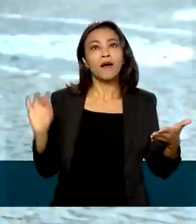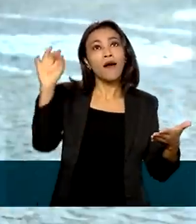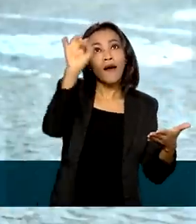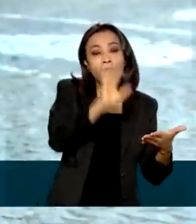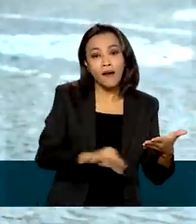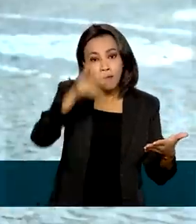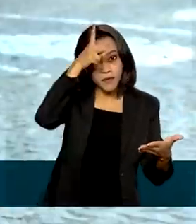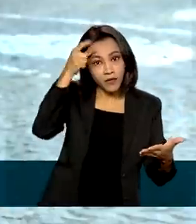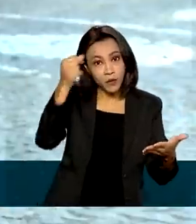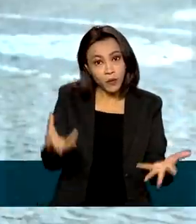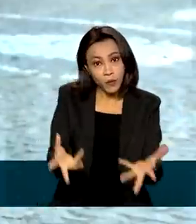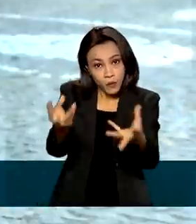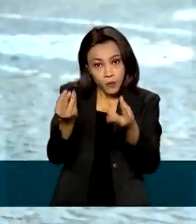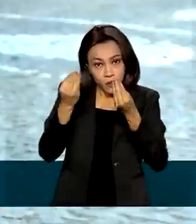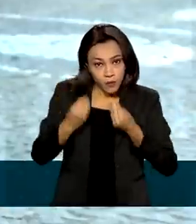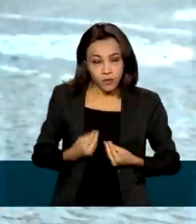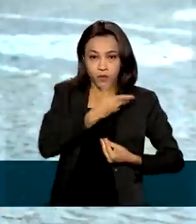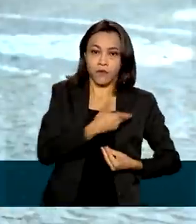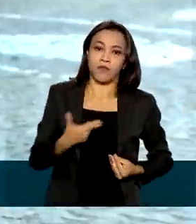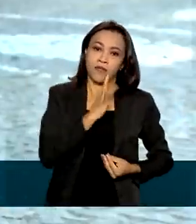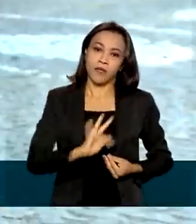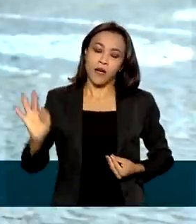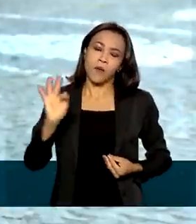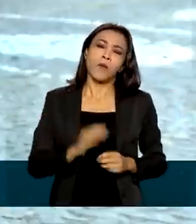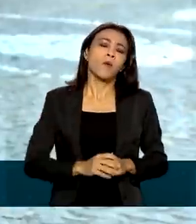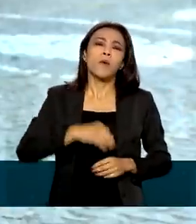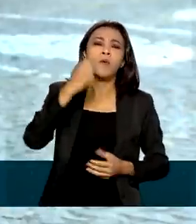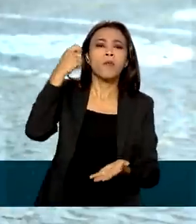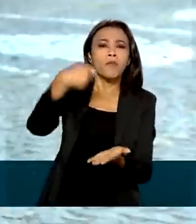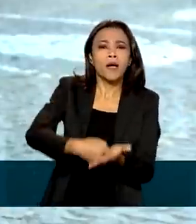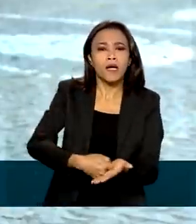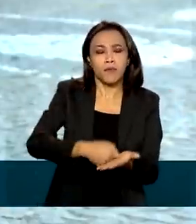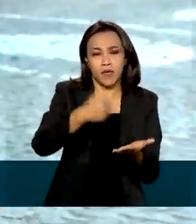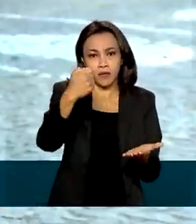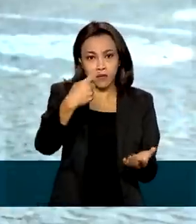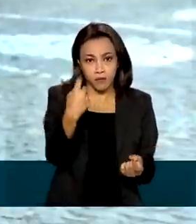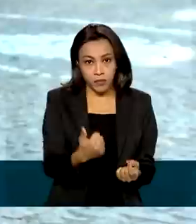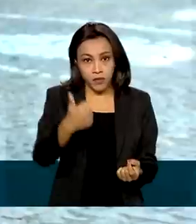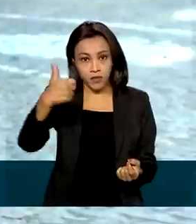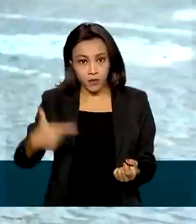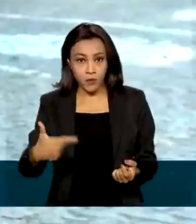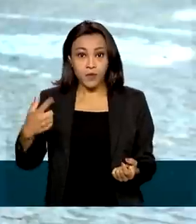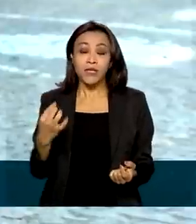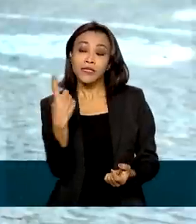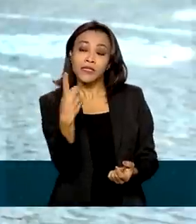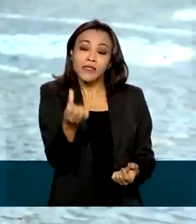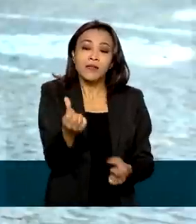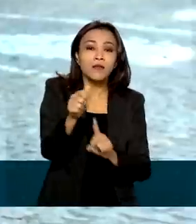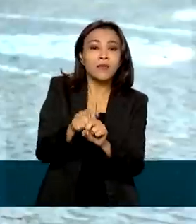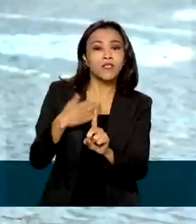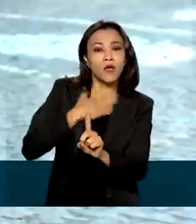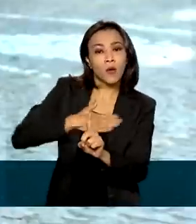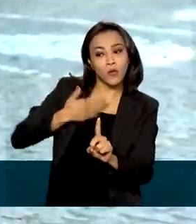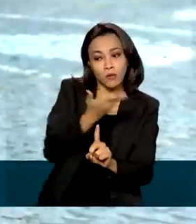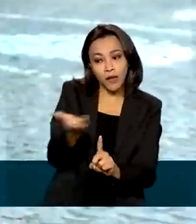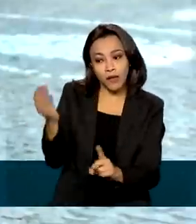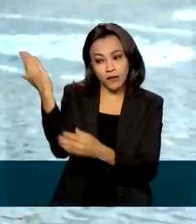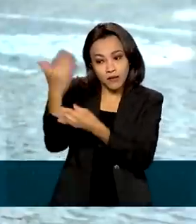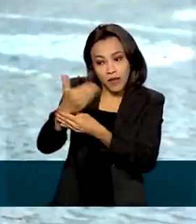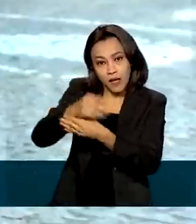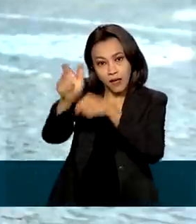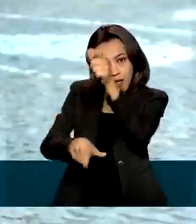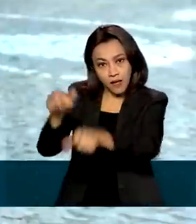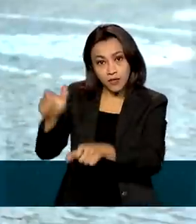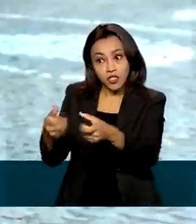governo federal. O pagamento das 2 primeiras parcelas será no dia 16 de agosto para os taxistas que tiverem enviado